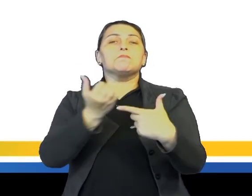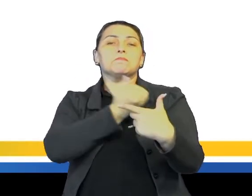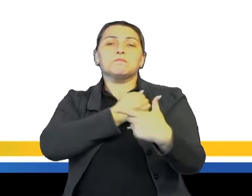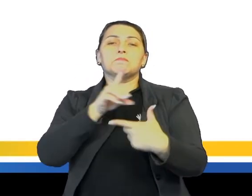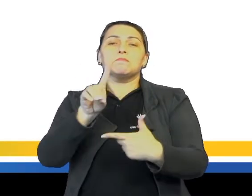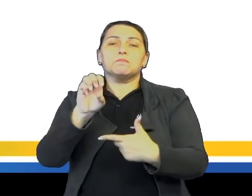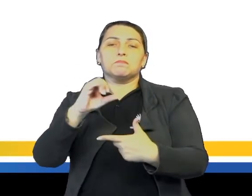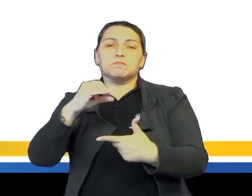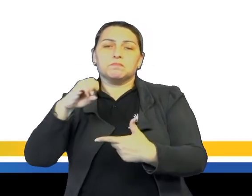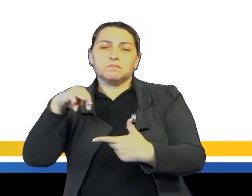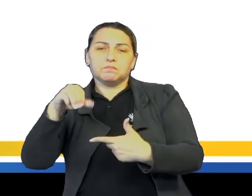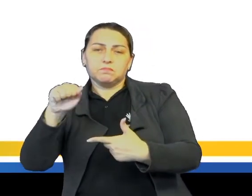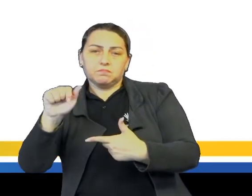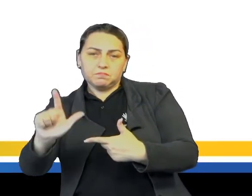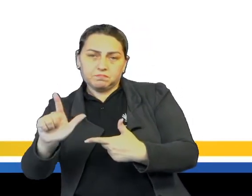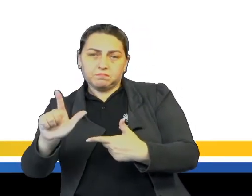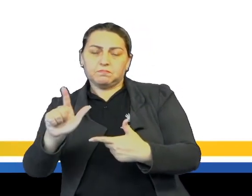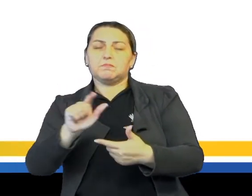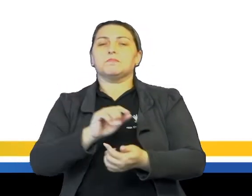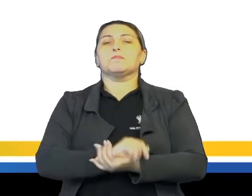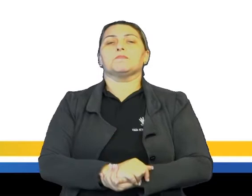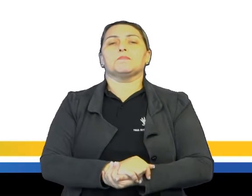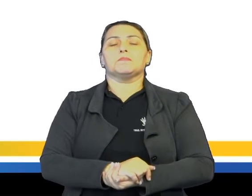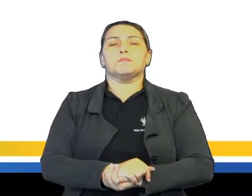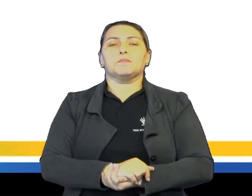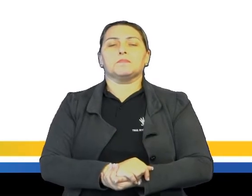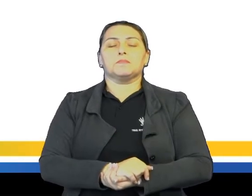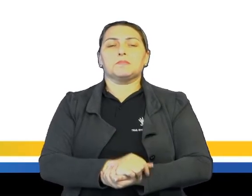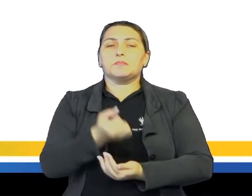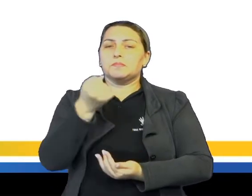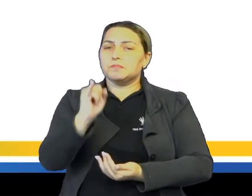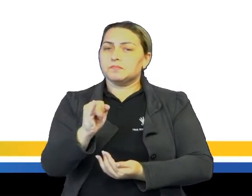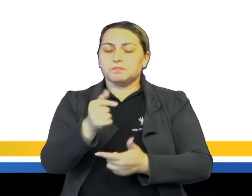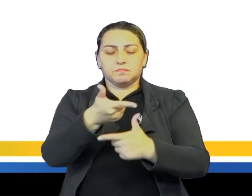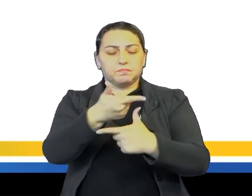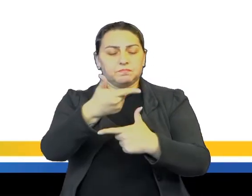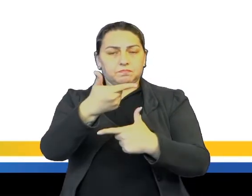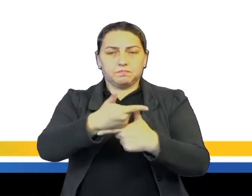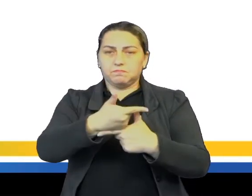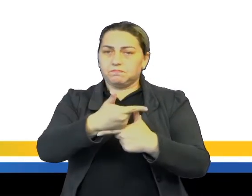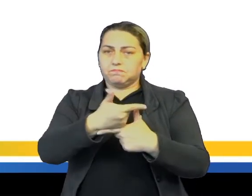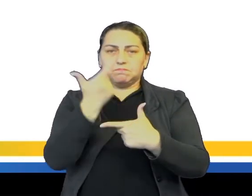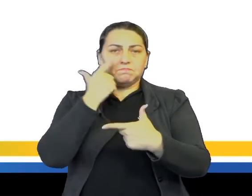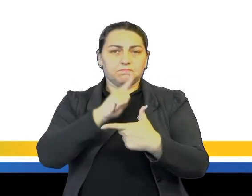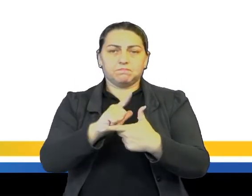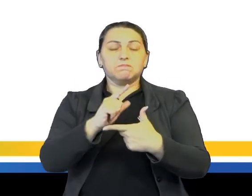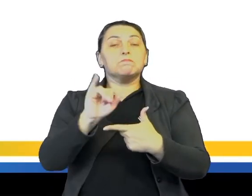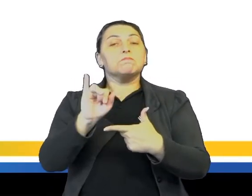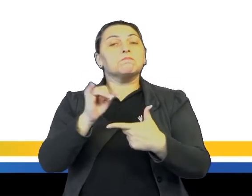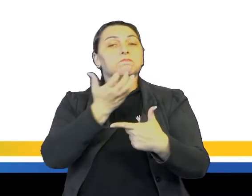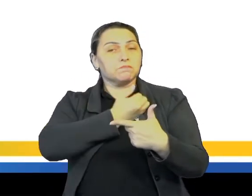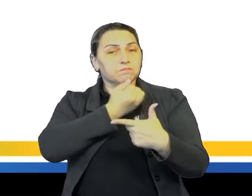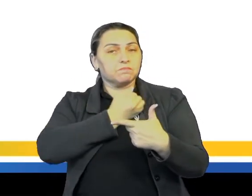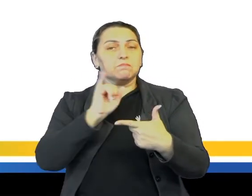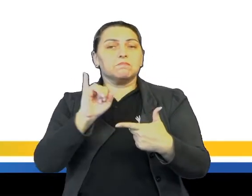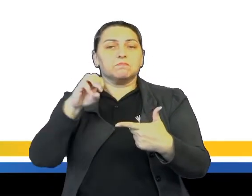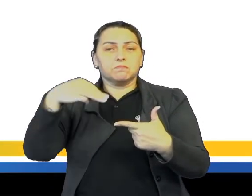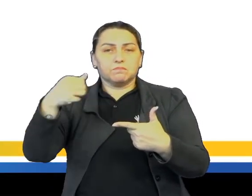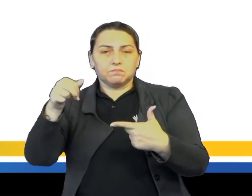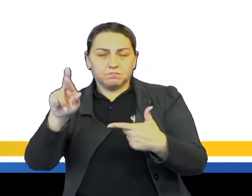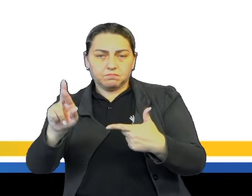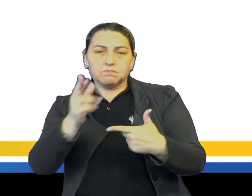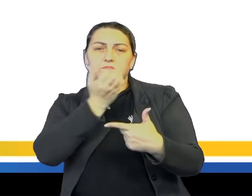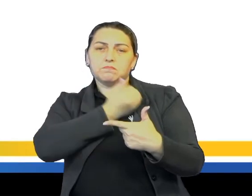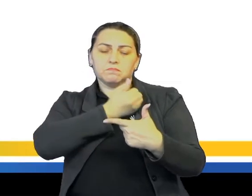Um número quebradinho, como a gente costuma dizer. Então, se ele não divide por 2, ele é um número ímpar. O